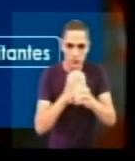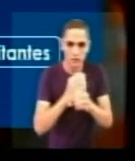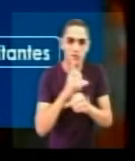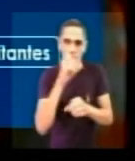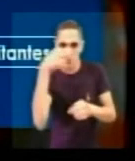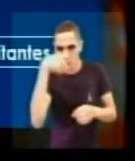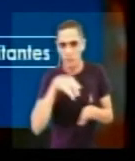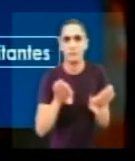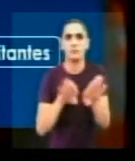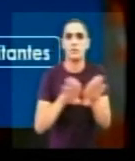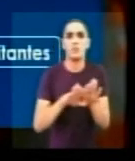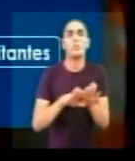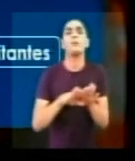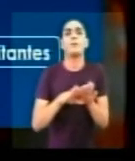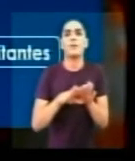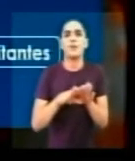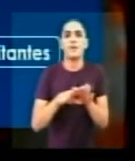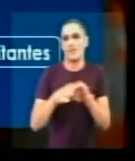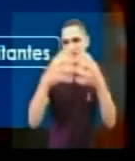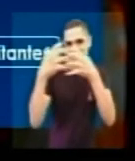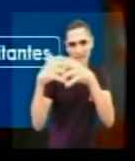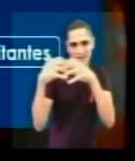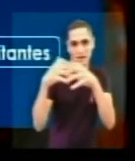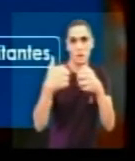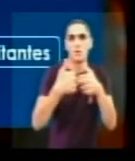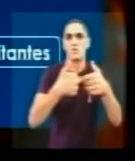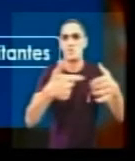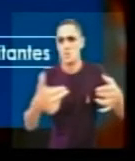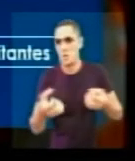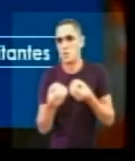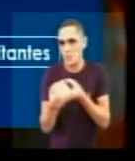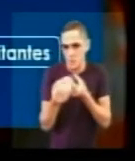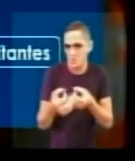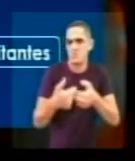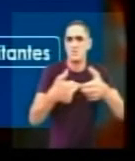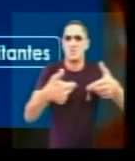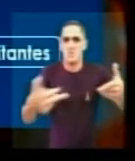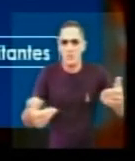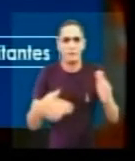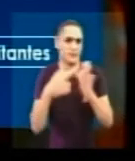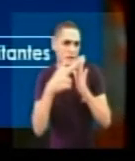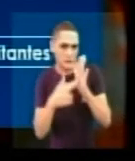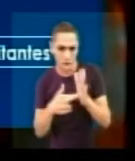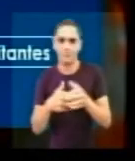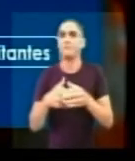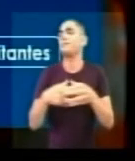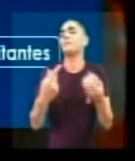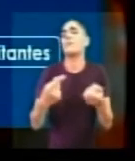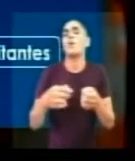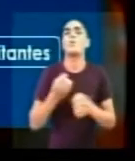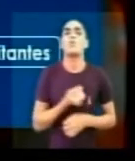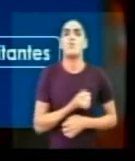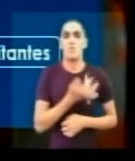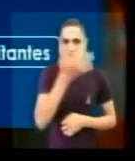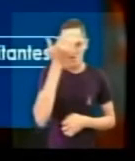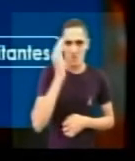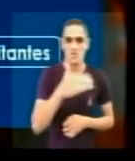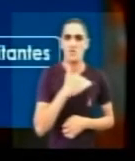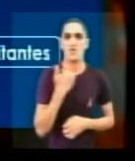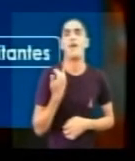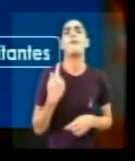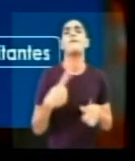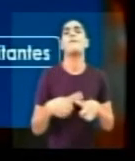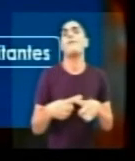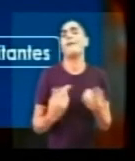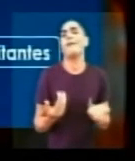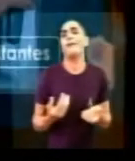Isso reflete muitos dados. No número de casos, reflete número de mortes. Por quê? Porque quem não testa não